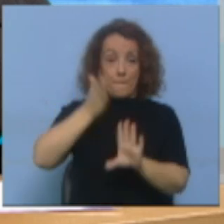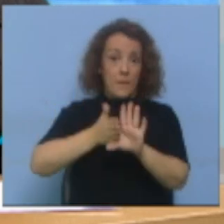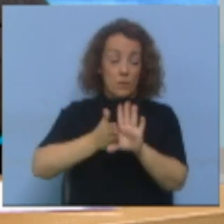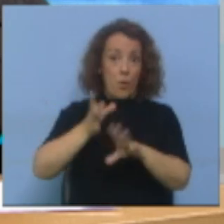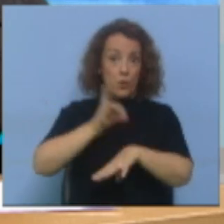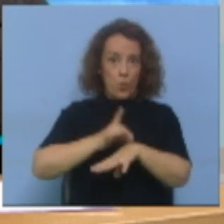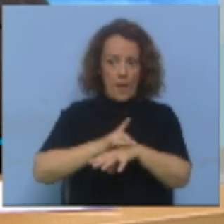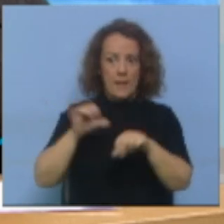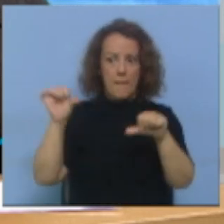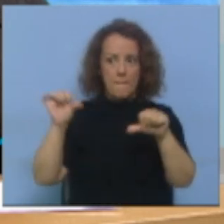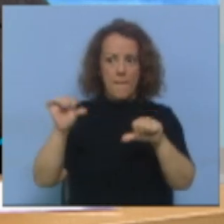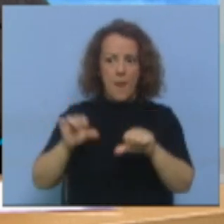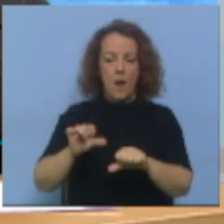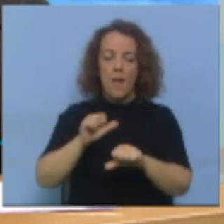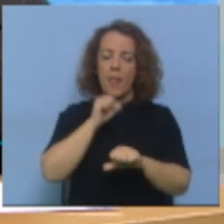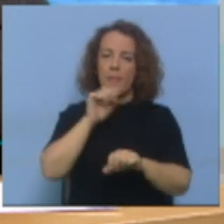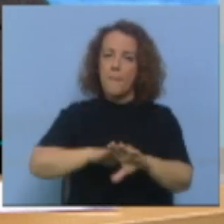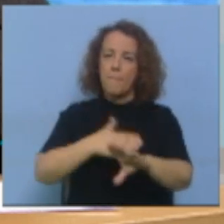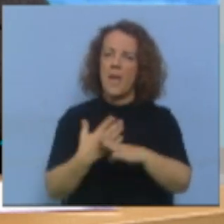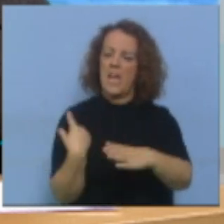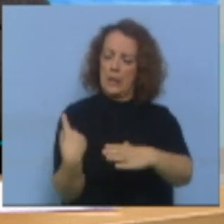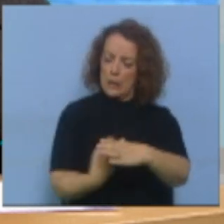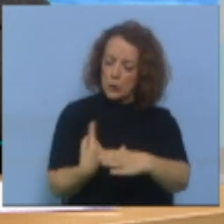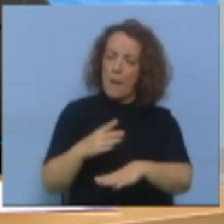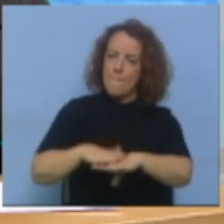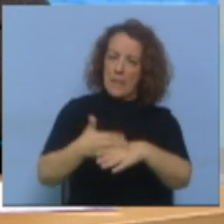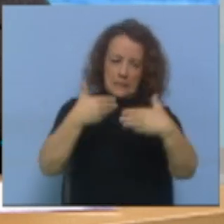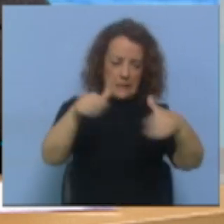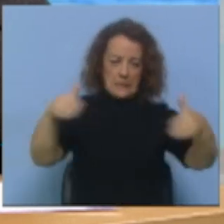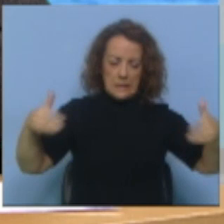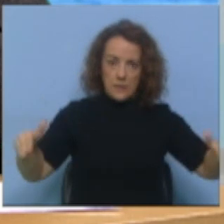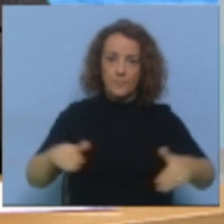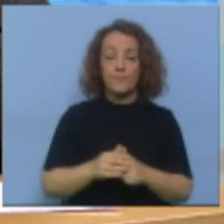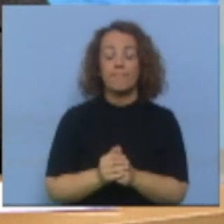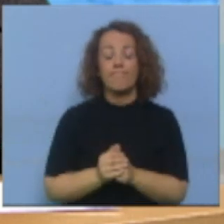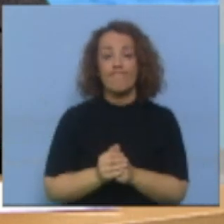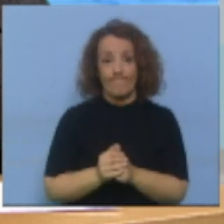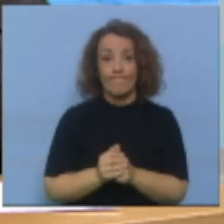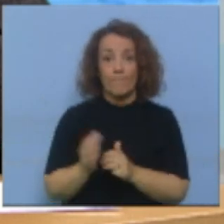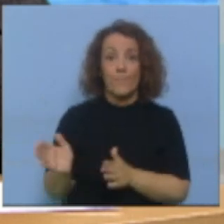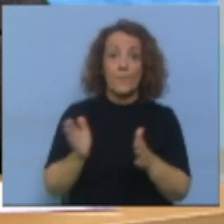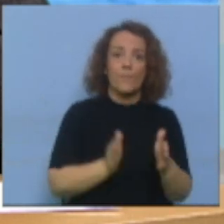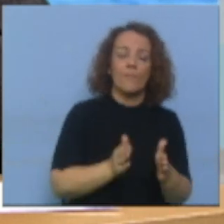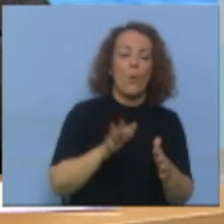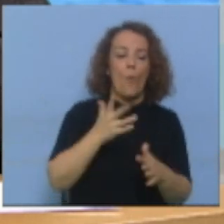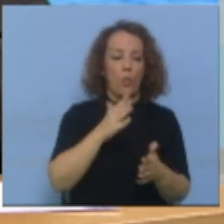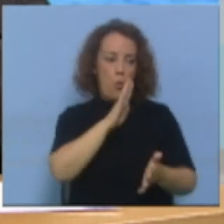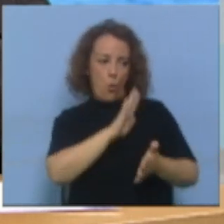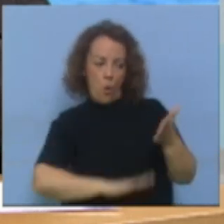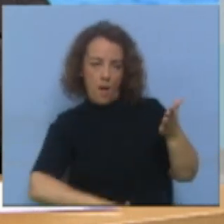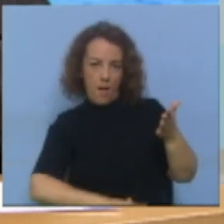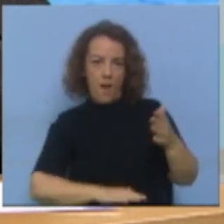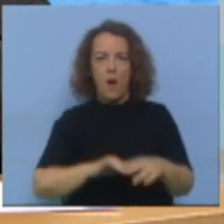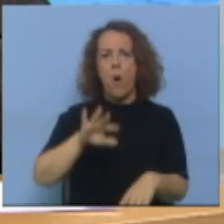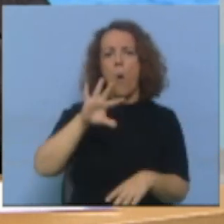que isolam-se ainda mais. E quando também quem é colega ou quem tem funções